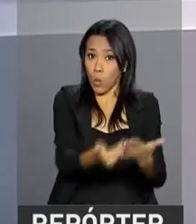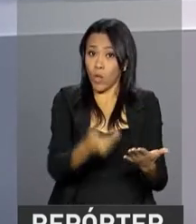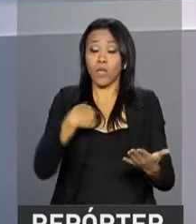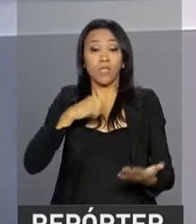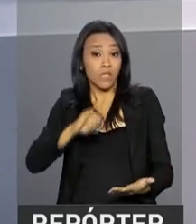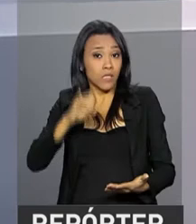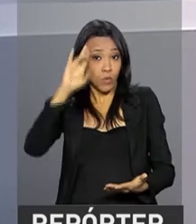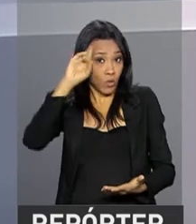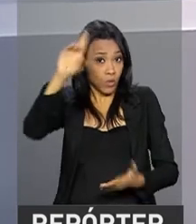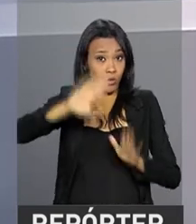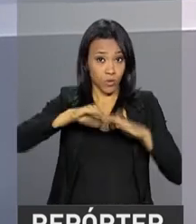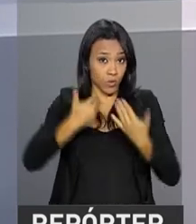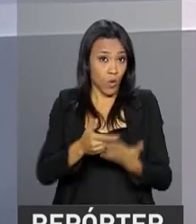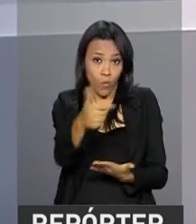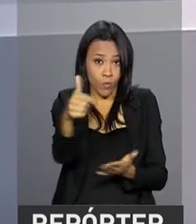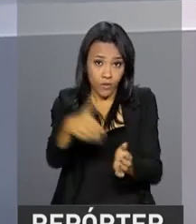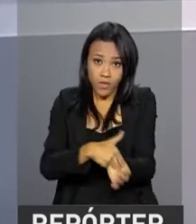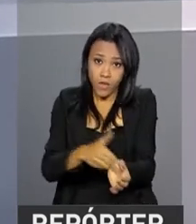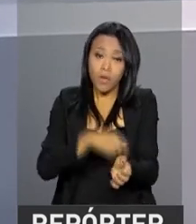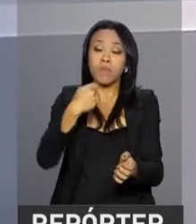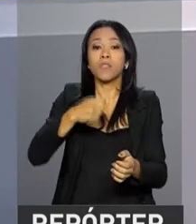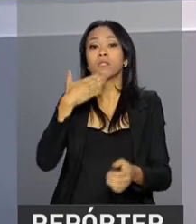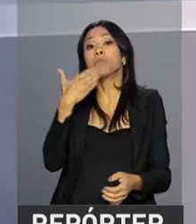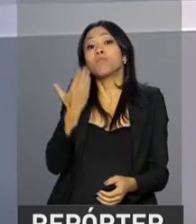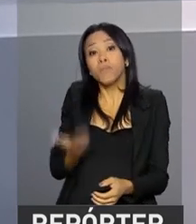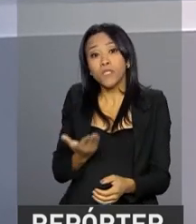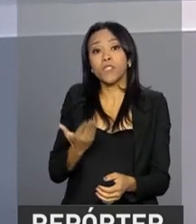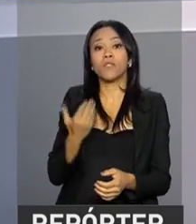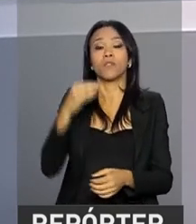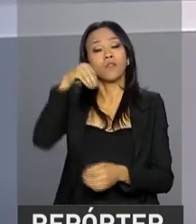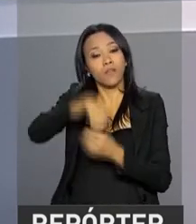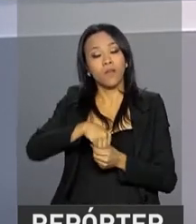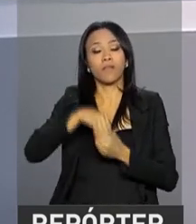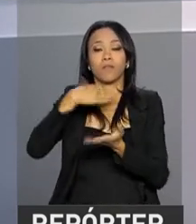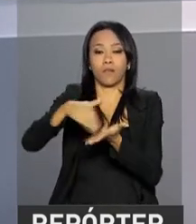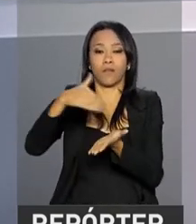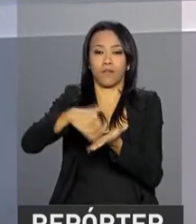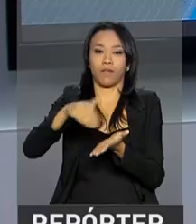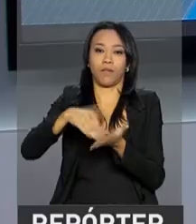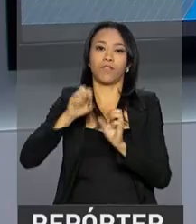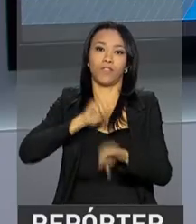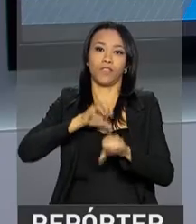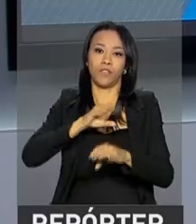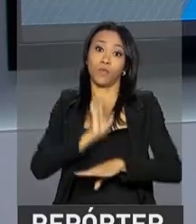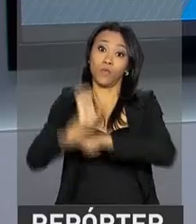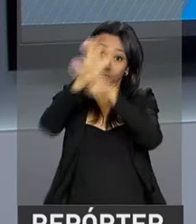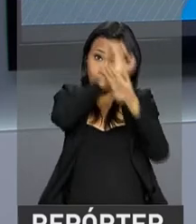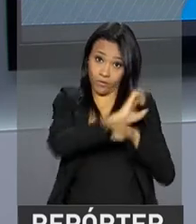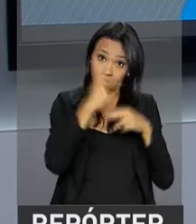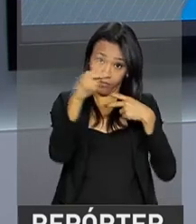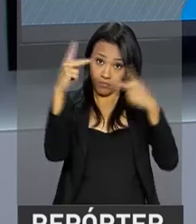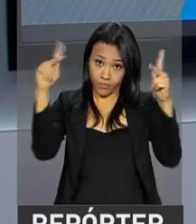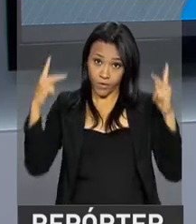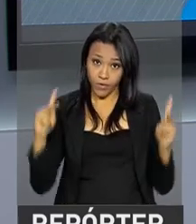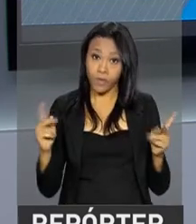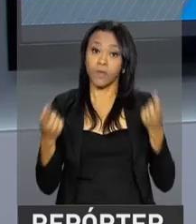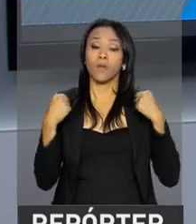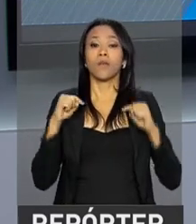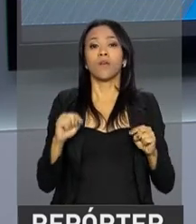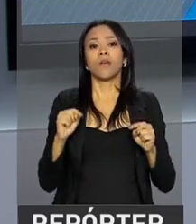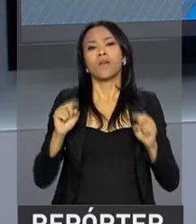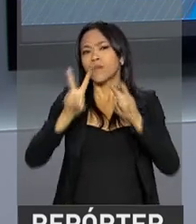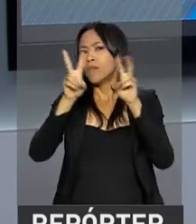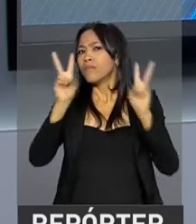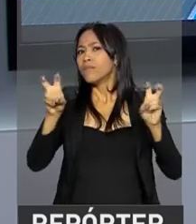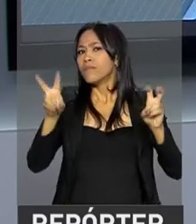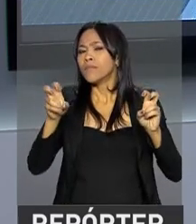senha deve fazer a solicitação para a escola na secretaria de educação e ainda falam na educação o